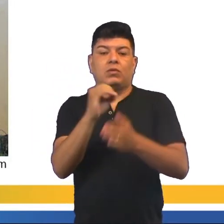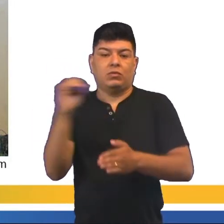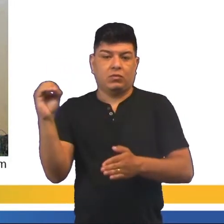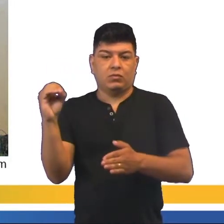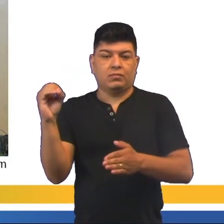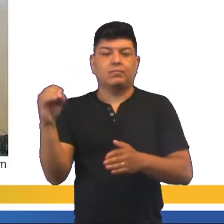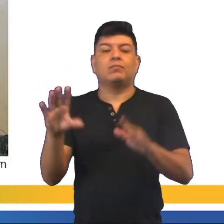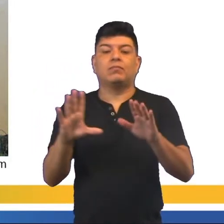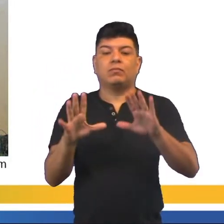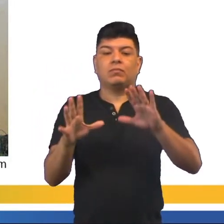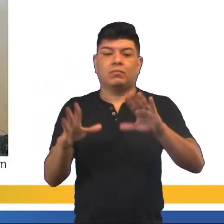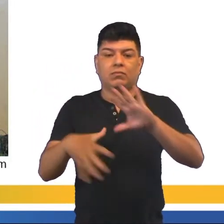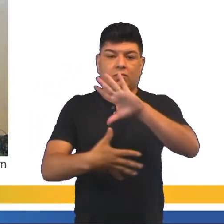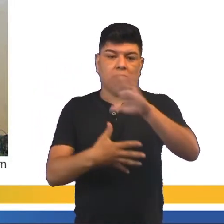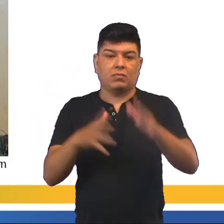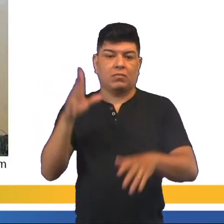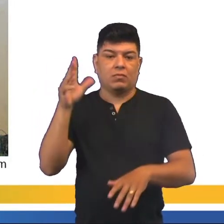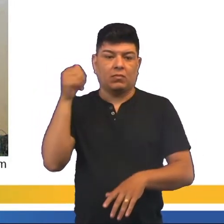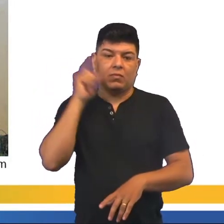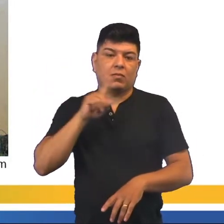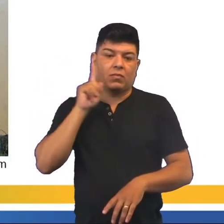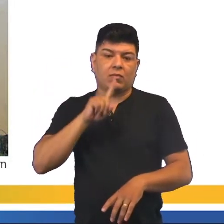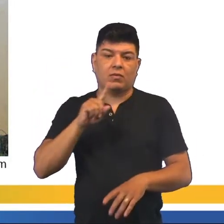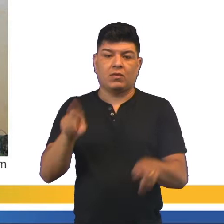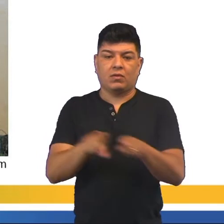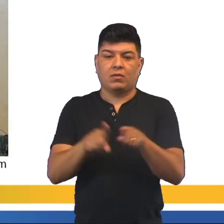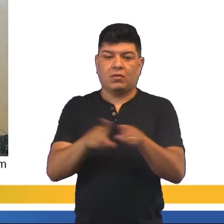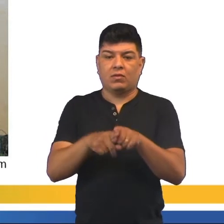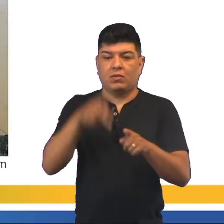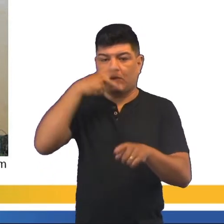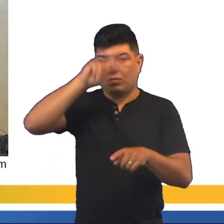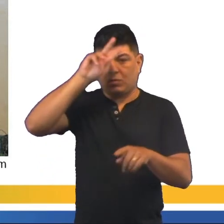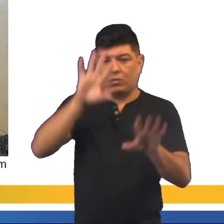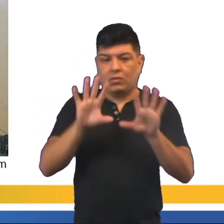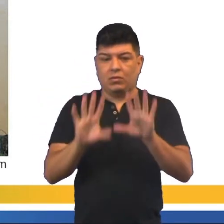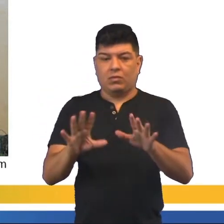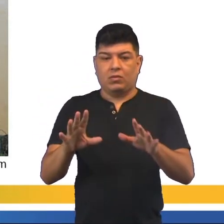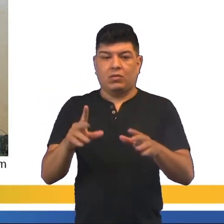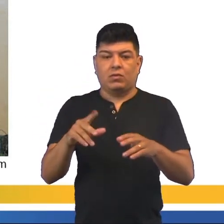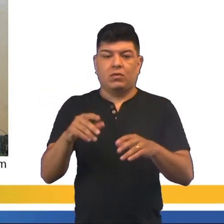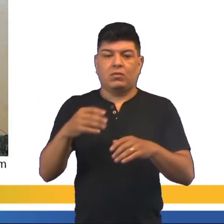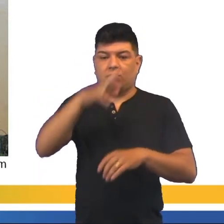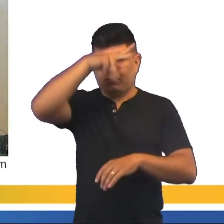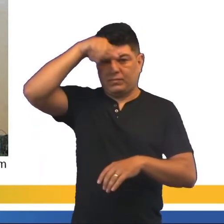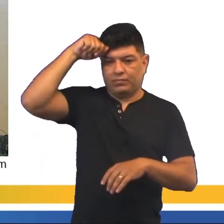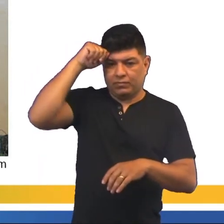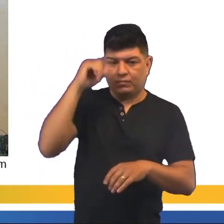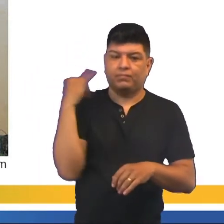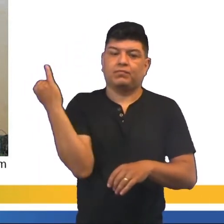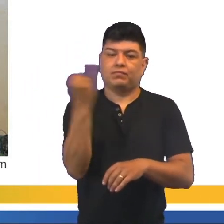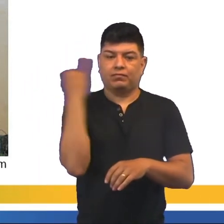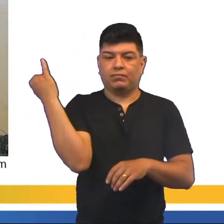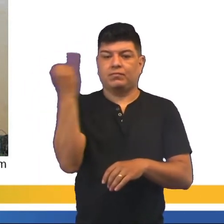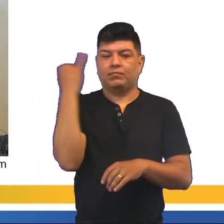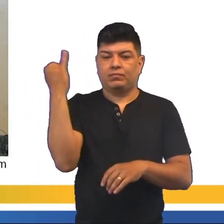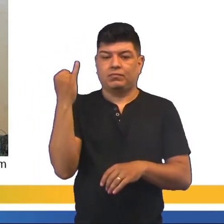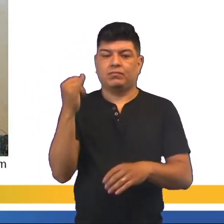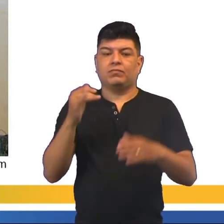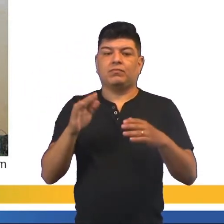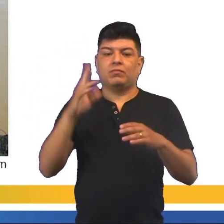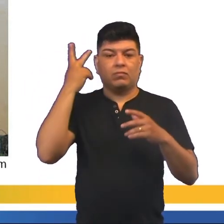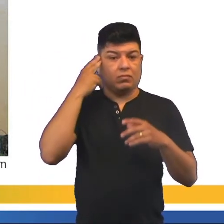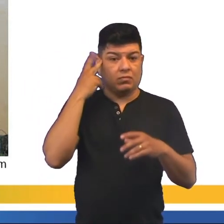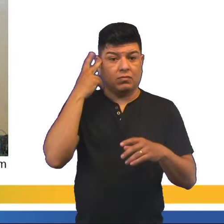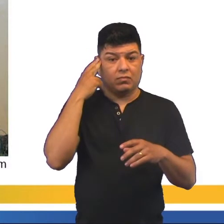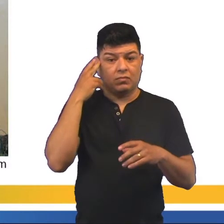plataforma sul-americana e cordilheira andina. Os rios do Acre fazem parte da bacia hidrográfica amazônica e são um importante meio